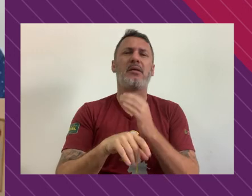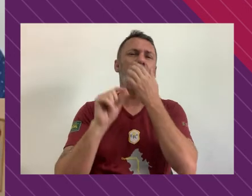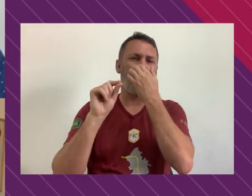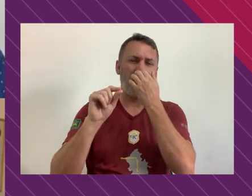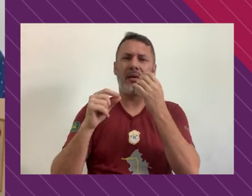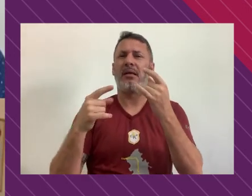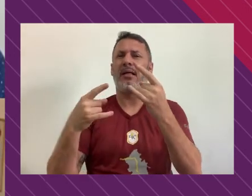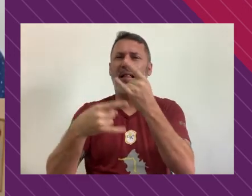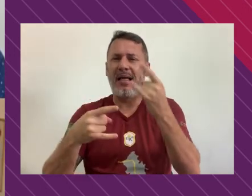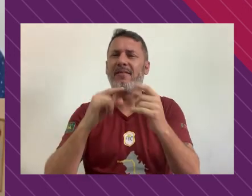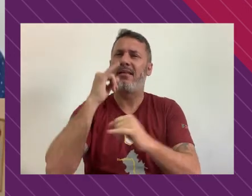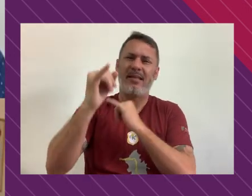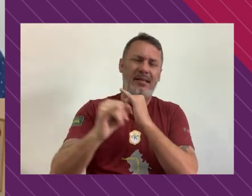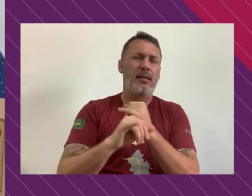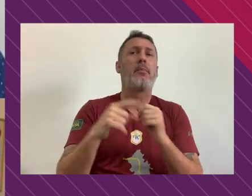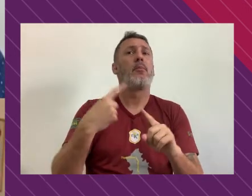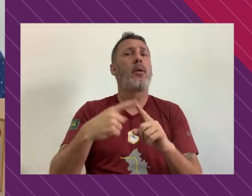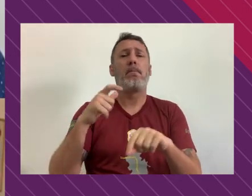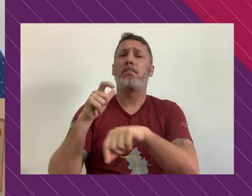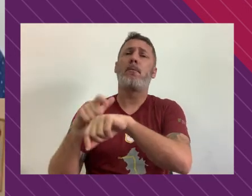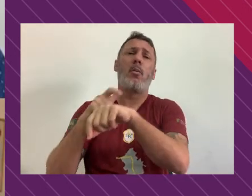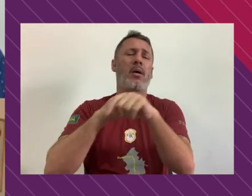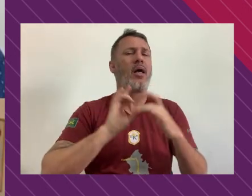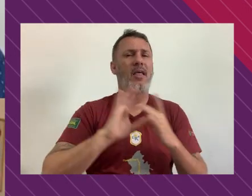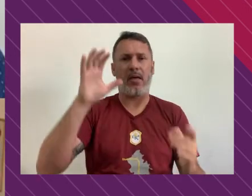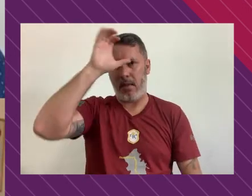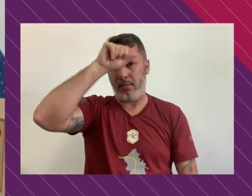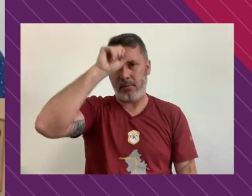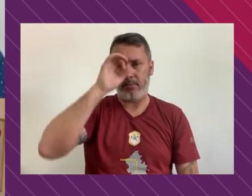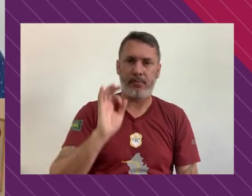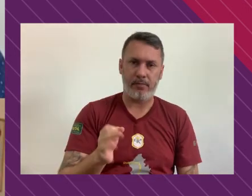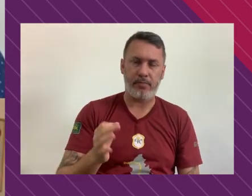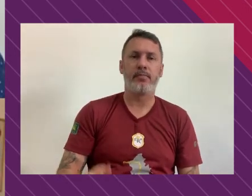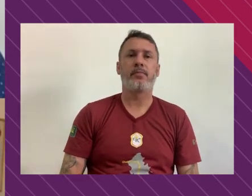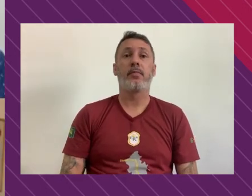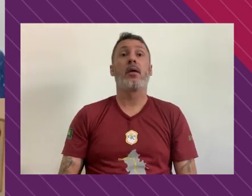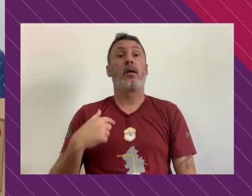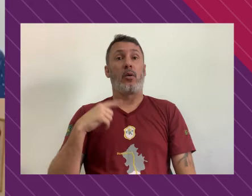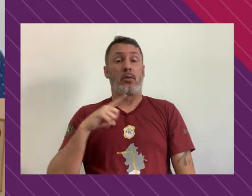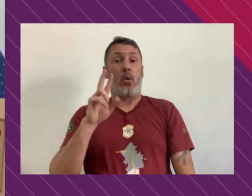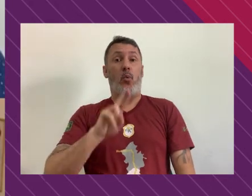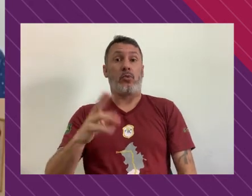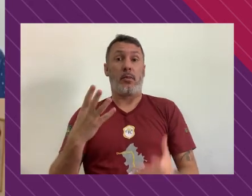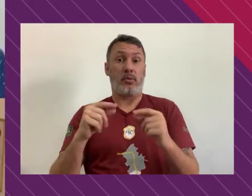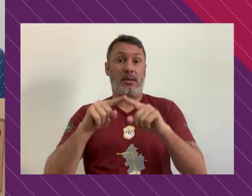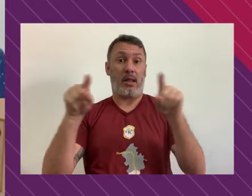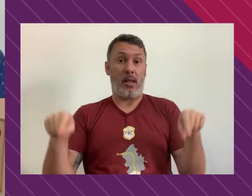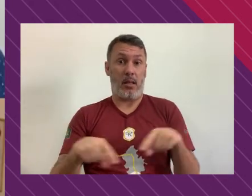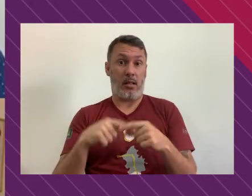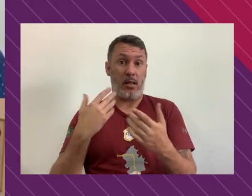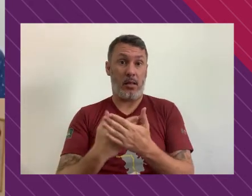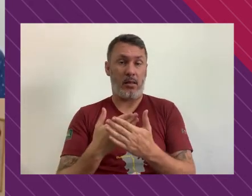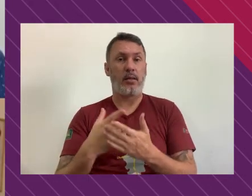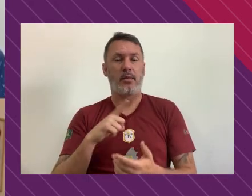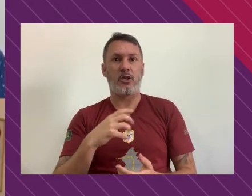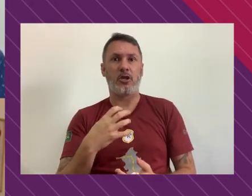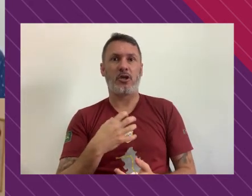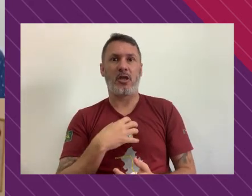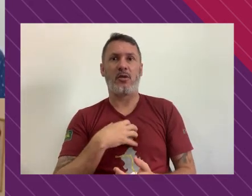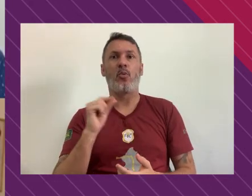plena de oportunidades, sobretudo para pessoas que, como nós, têm o privilégio de estar numa universidade, de ter